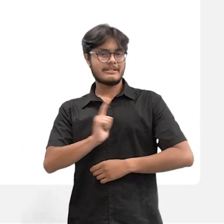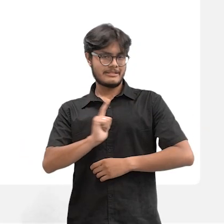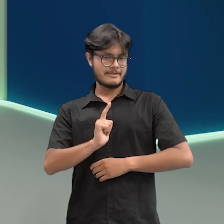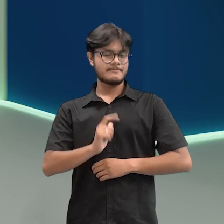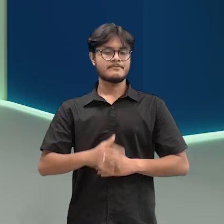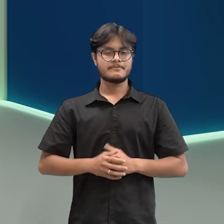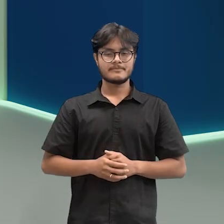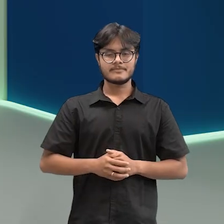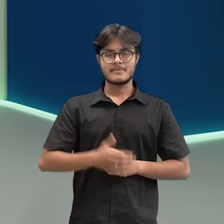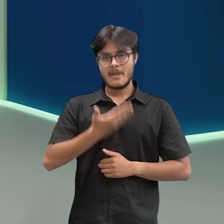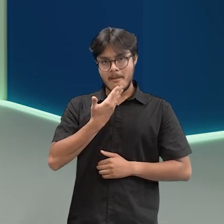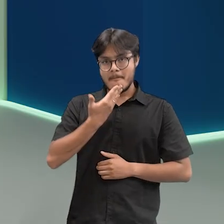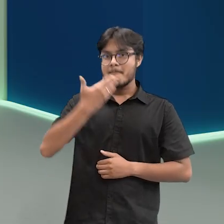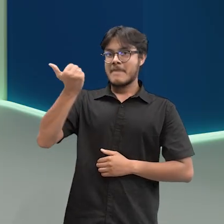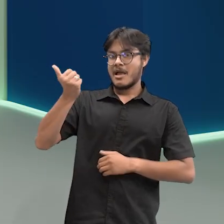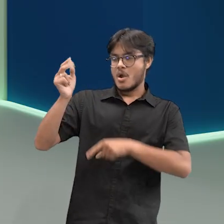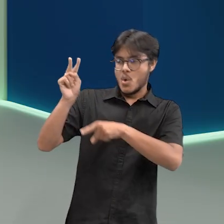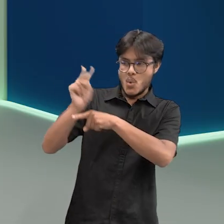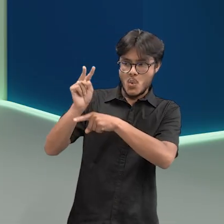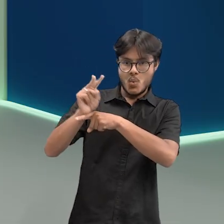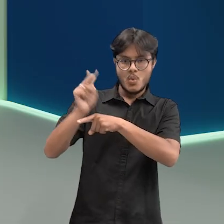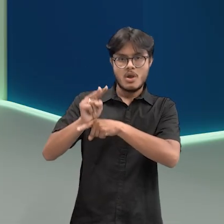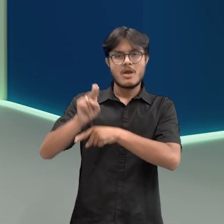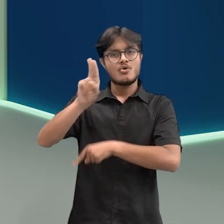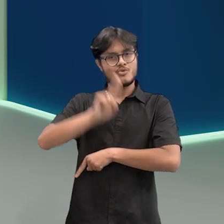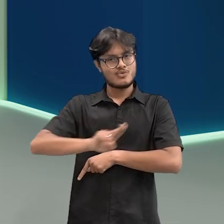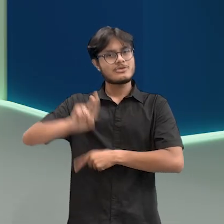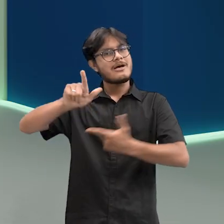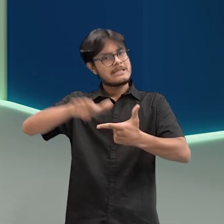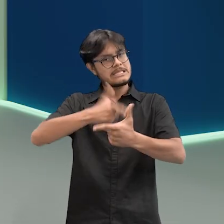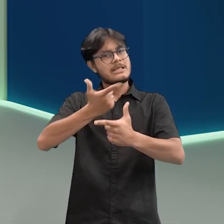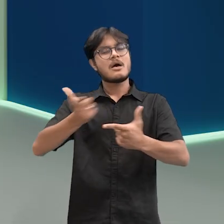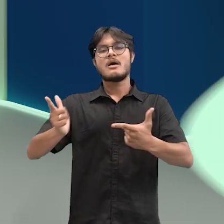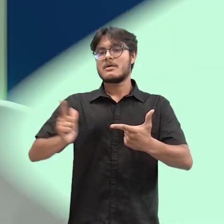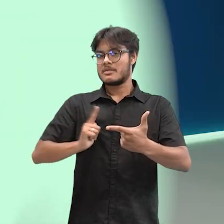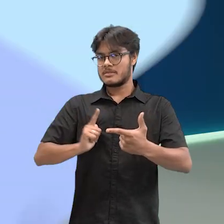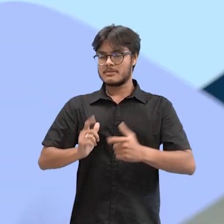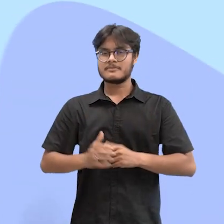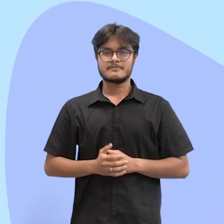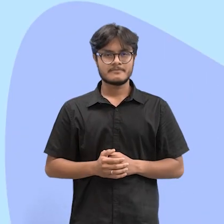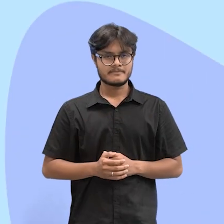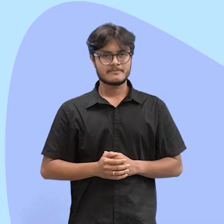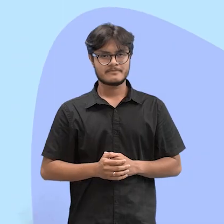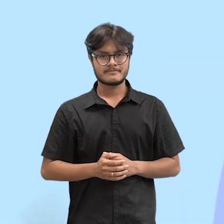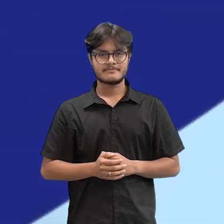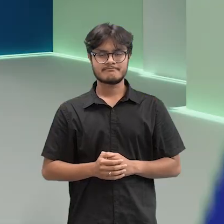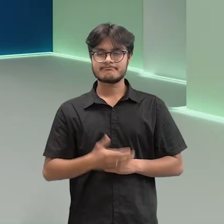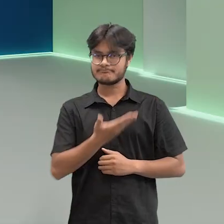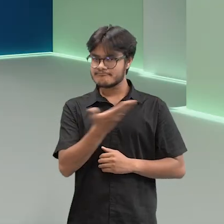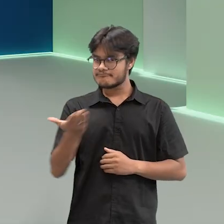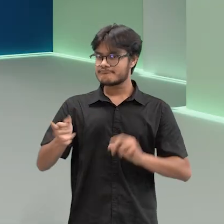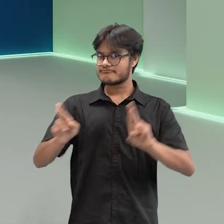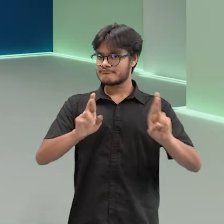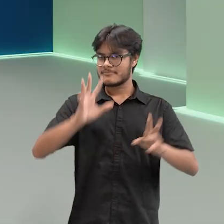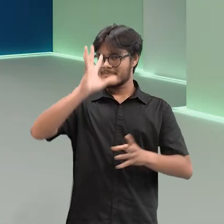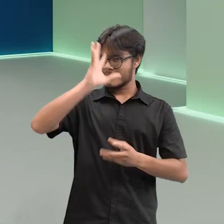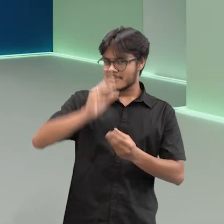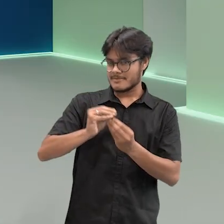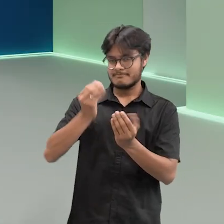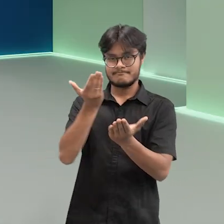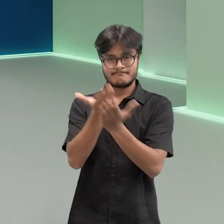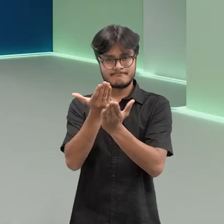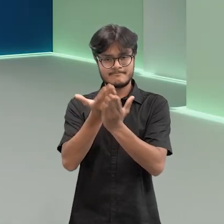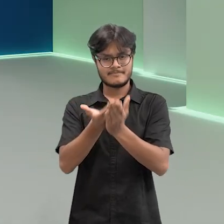medida profilática para o amarelão é andar calçado. Beleza, galera? Espero que vocês tenham gostado da nossa aula de